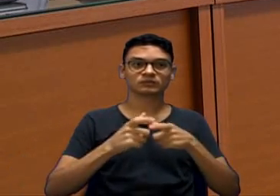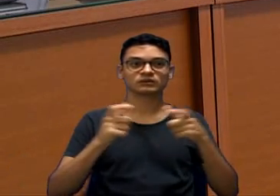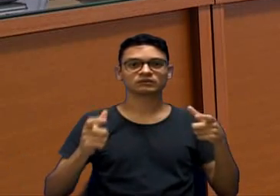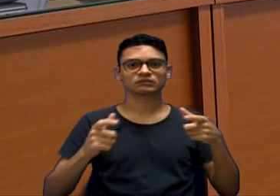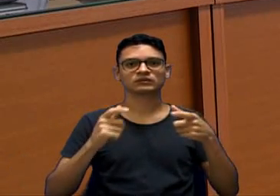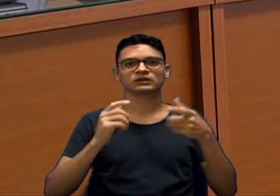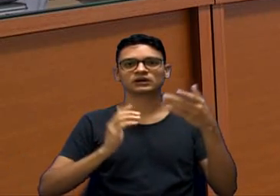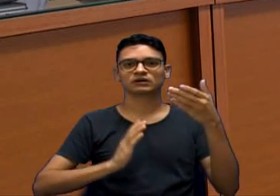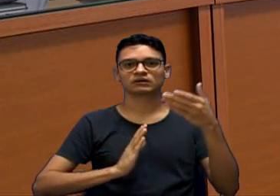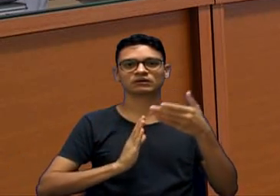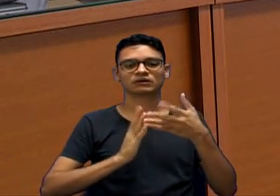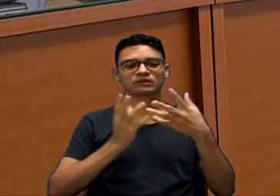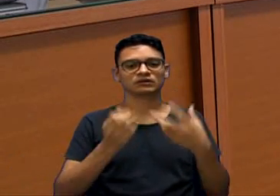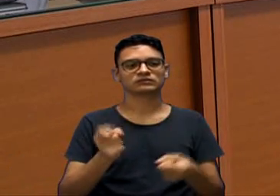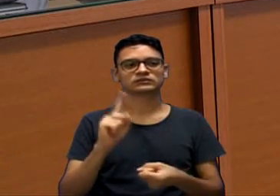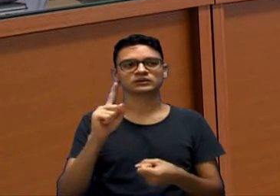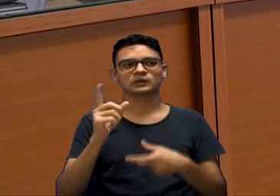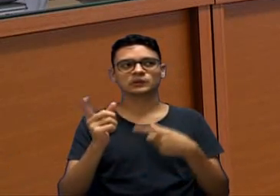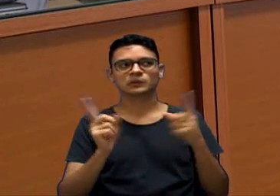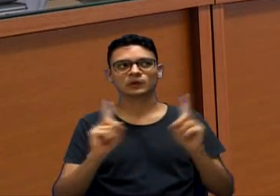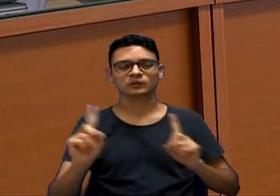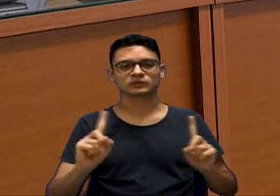Vamos.